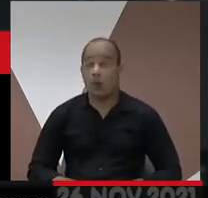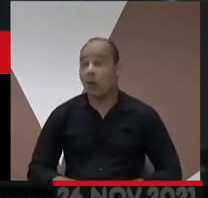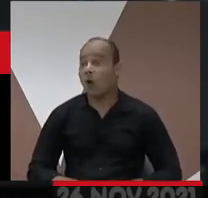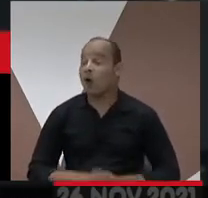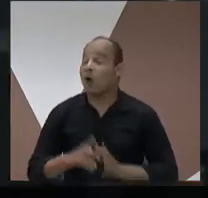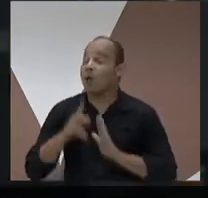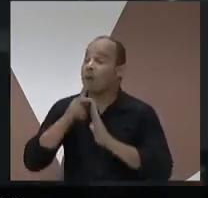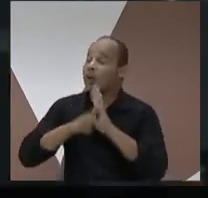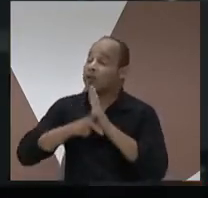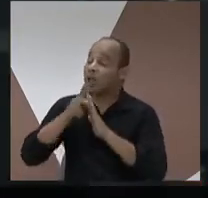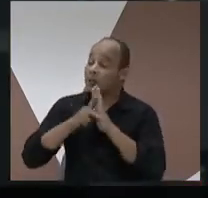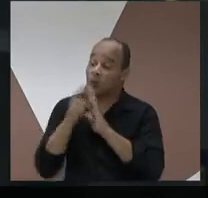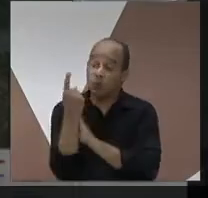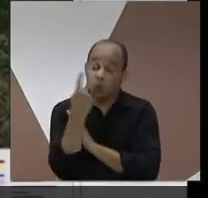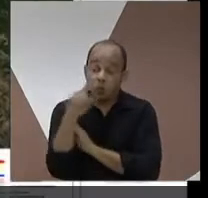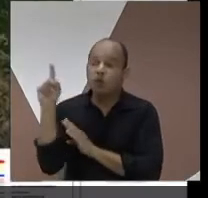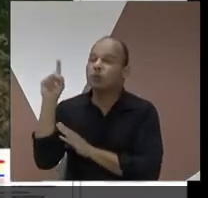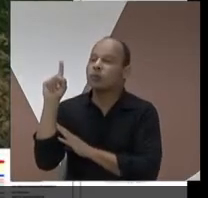o último projeto aqui,